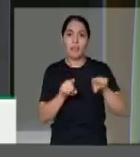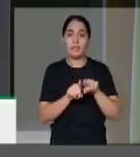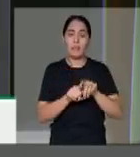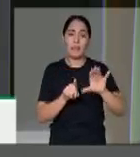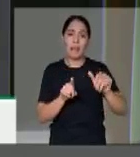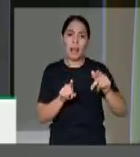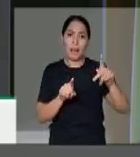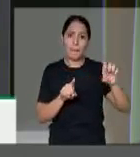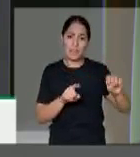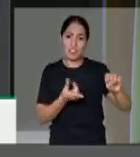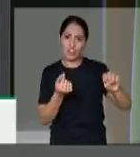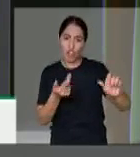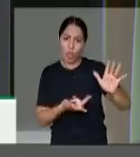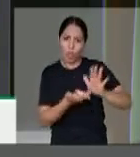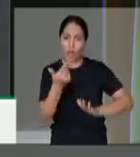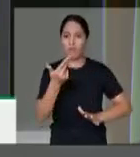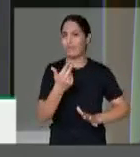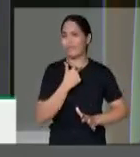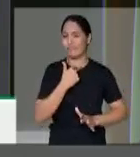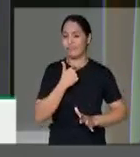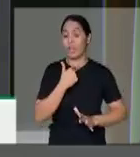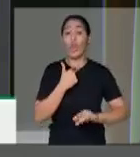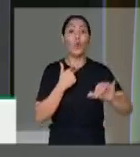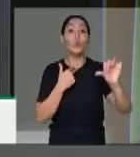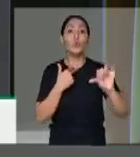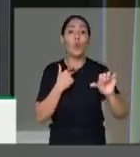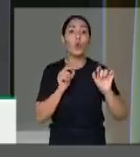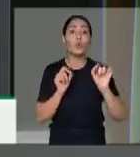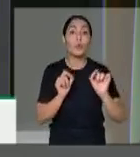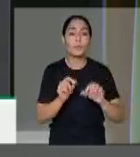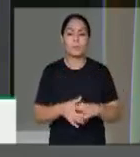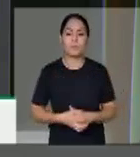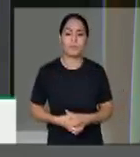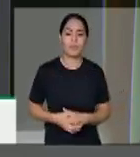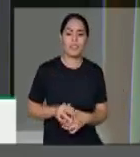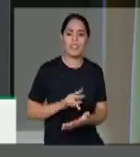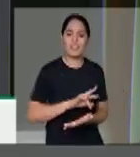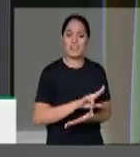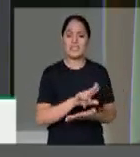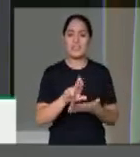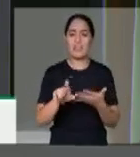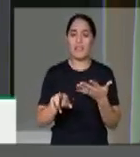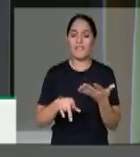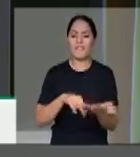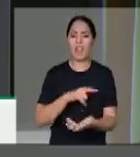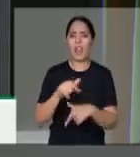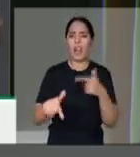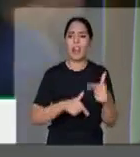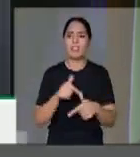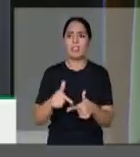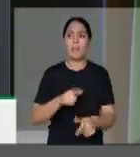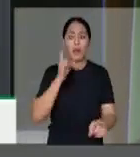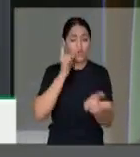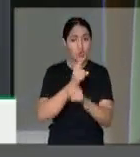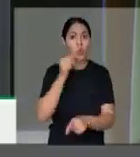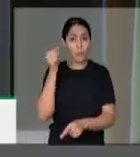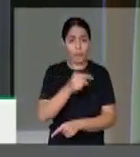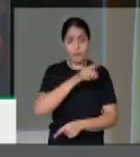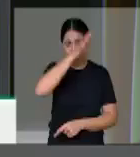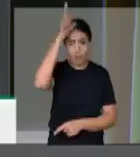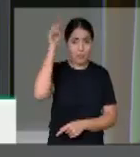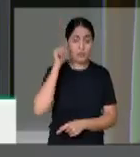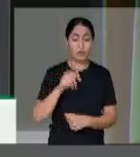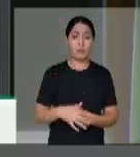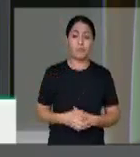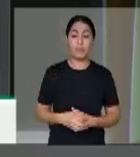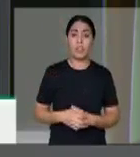aqui a SBPC presente entre nós. Nona razão, há muitas riquezas ainda a serem descobertas na Amazônia,